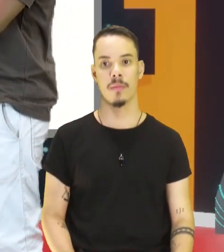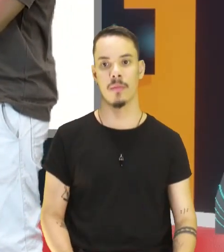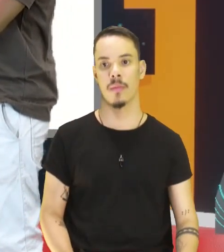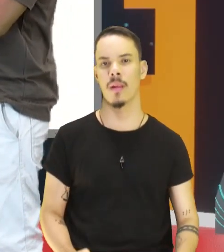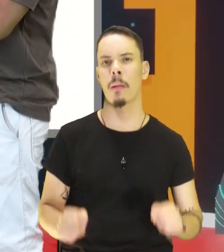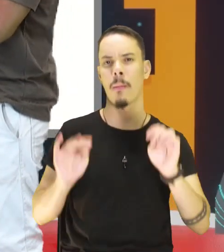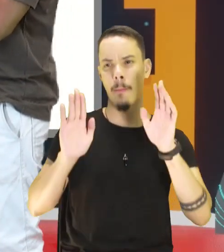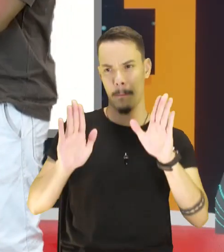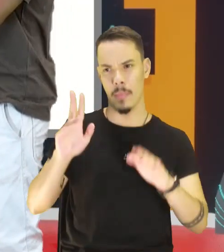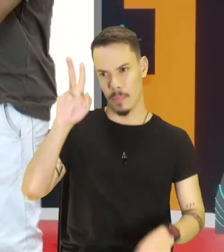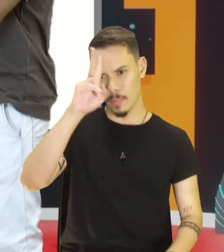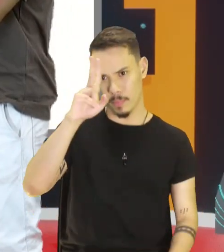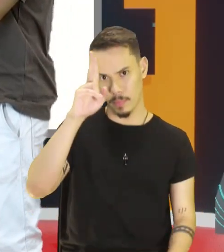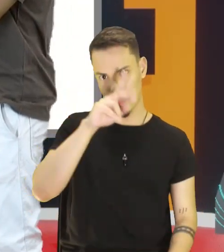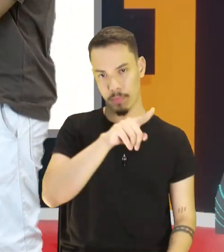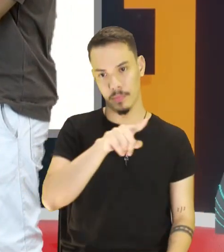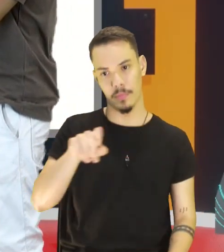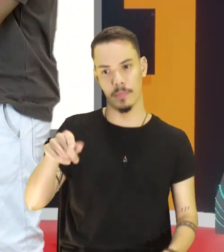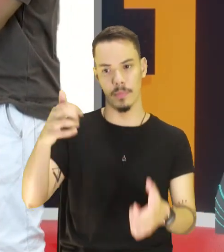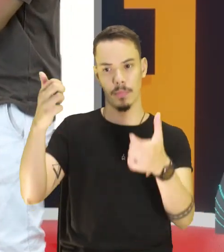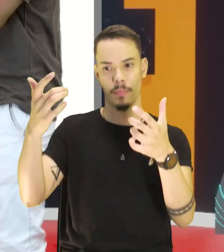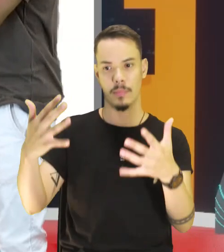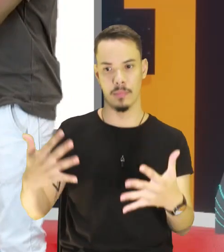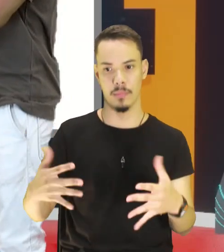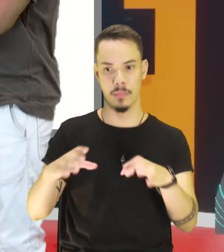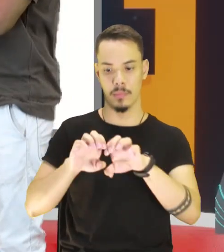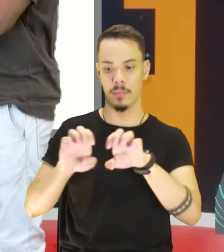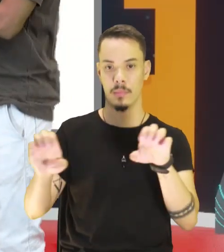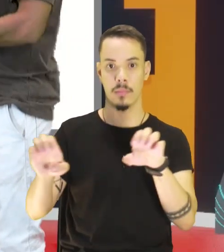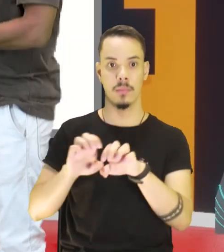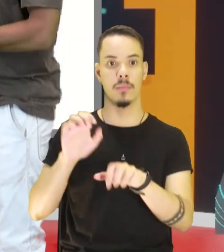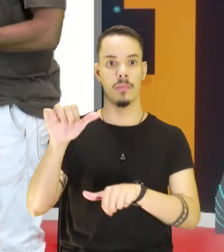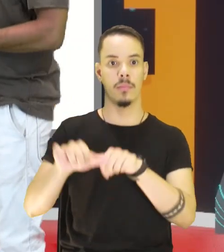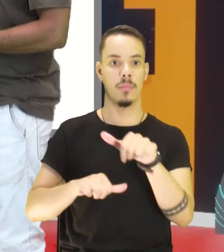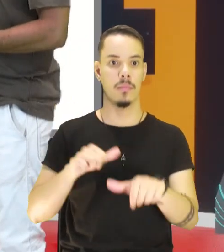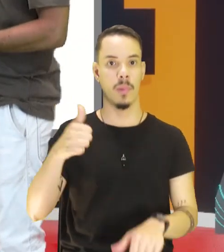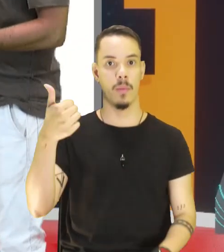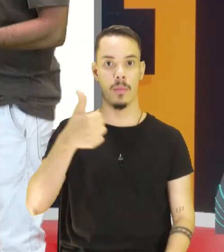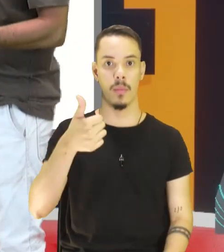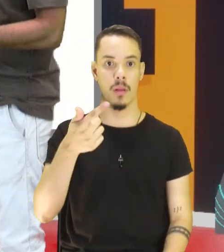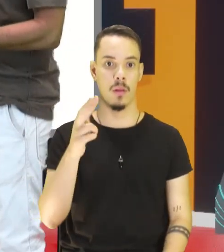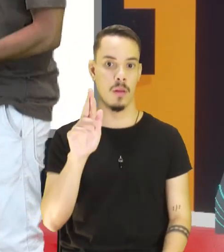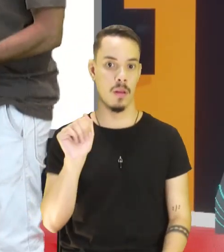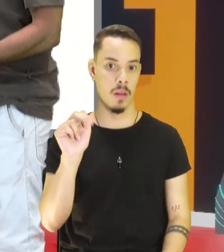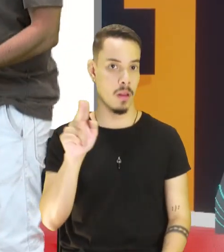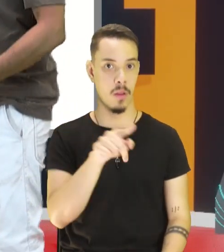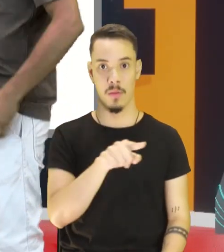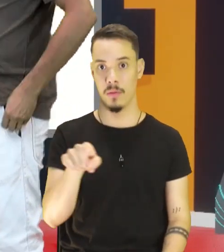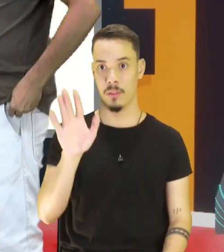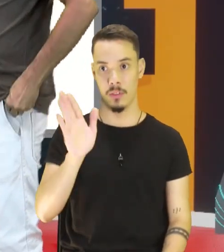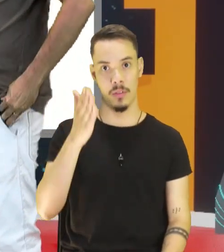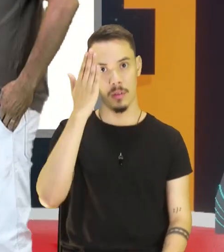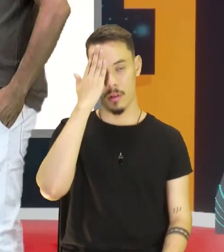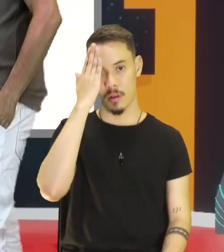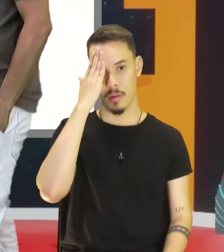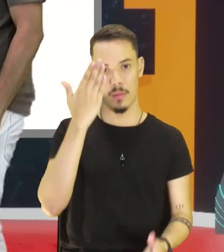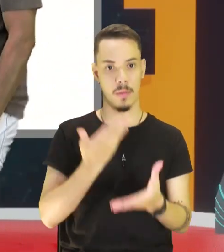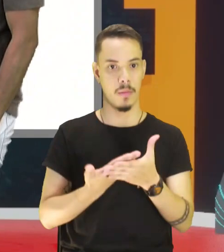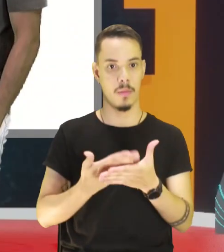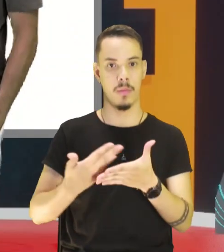lá o negócio de equação. Isso, virou uma equação do primeiro grau. Ah, então eles já sabem. Já trabalhamos isso em